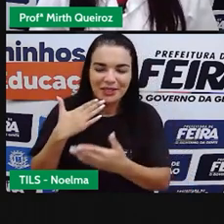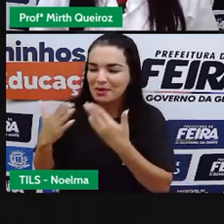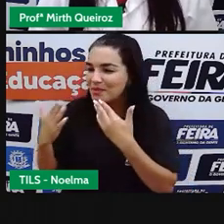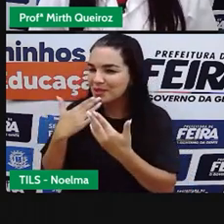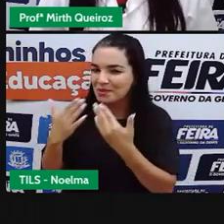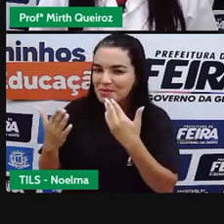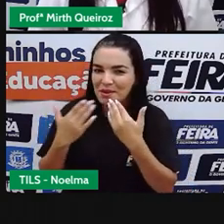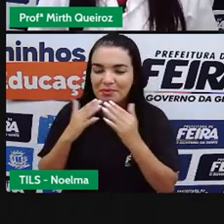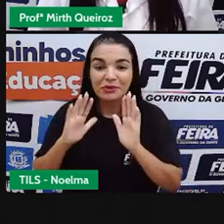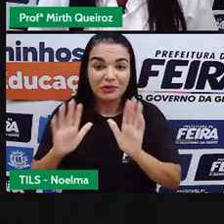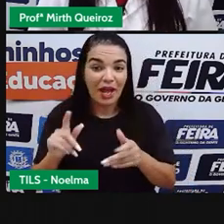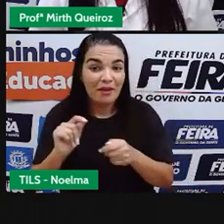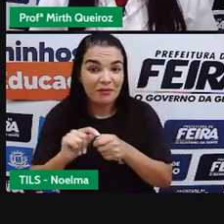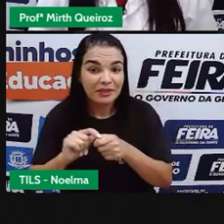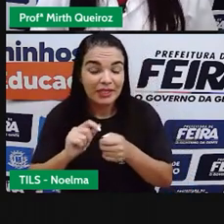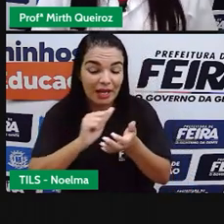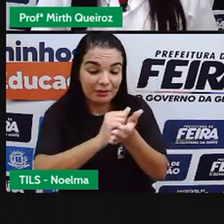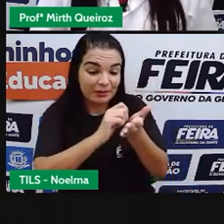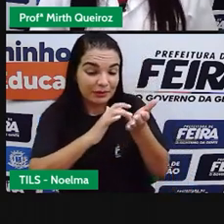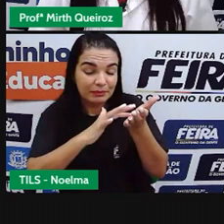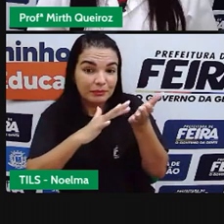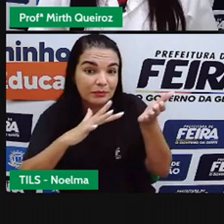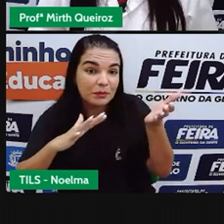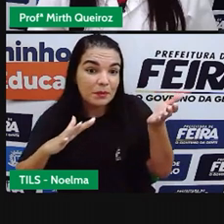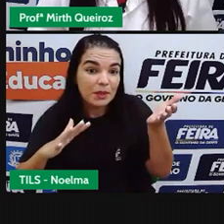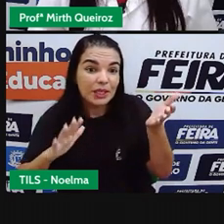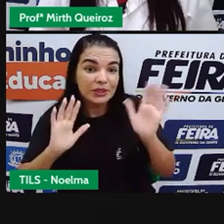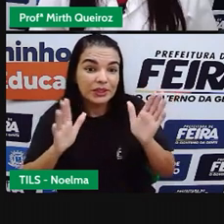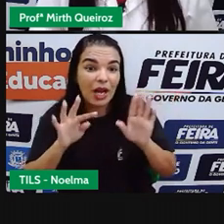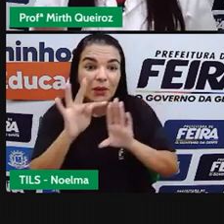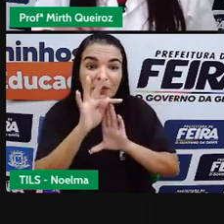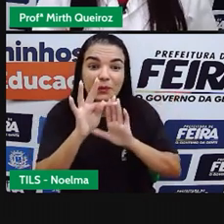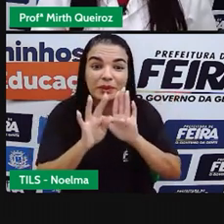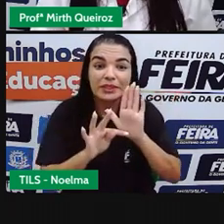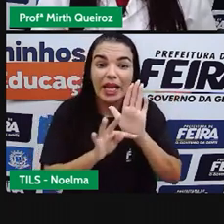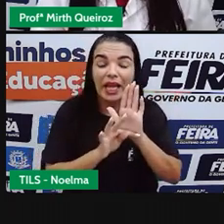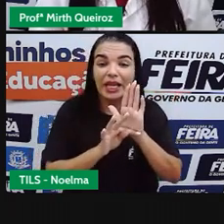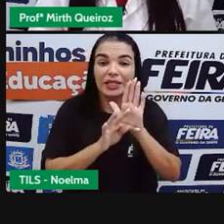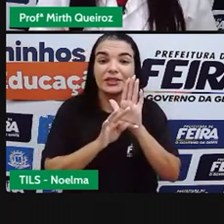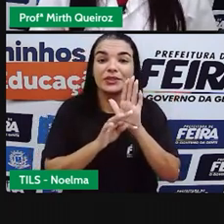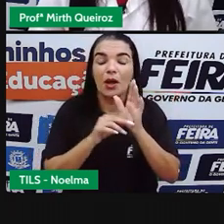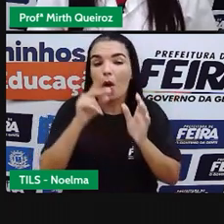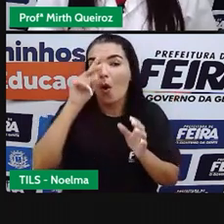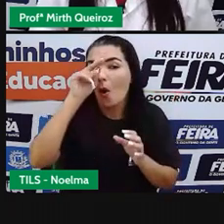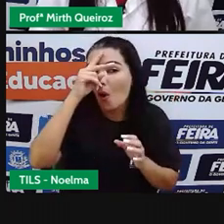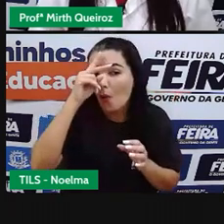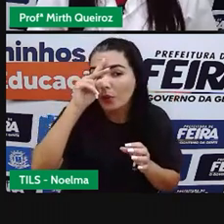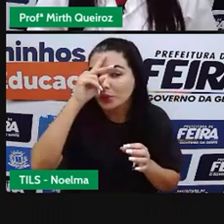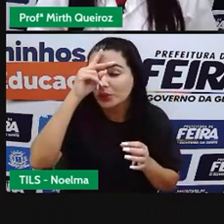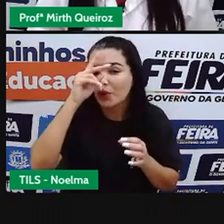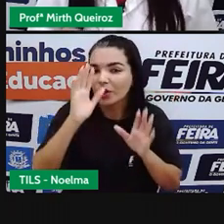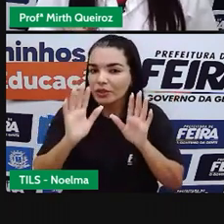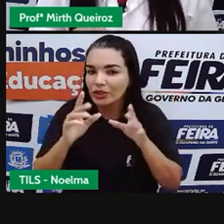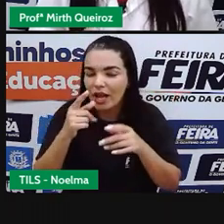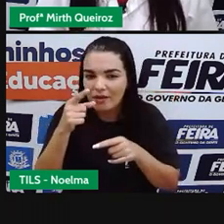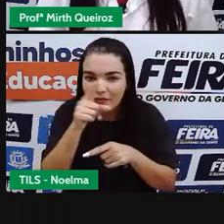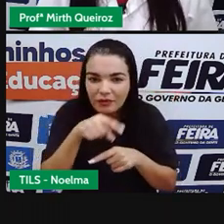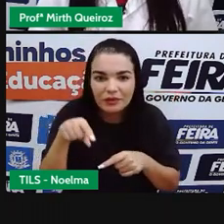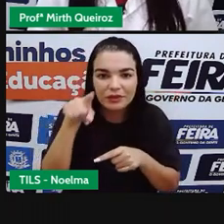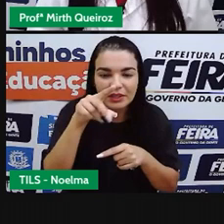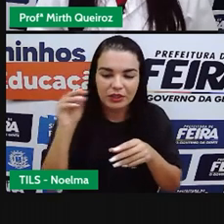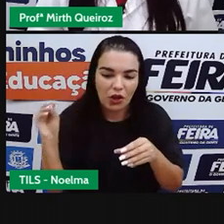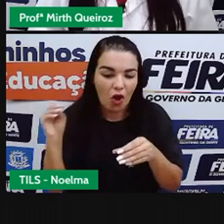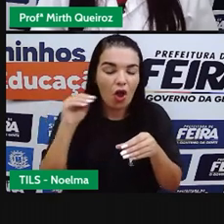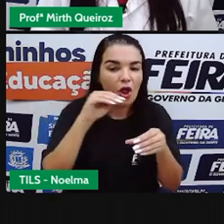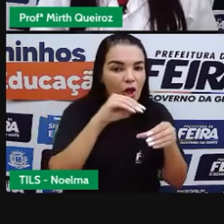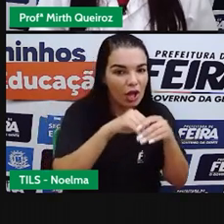um texto, né? Um conto onde vocês usaram essa pontuação. Dentro do conto de vocês, com certeza,